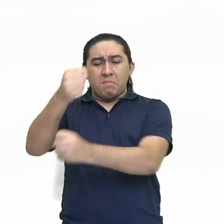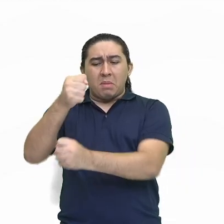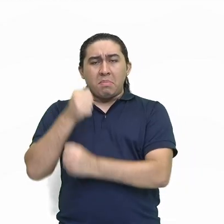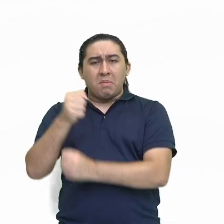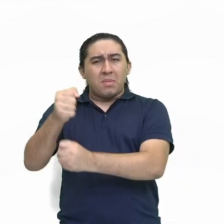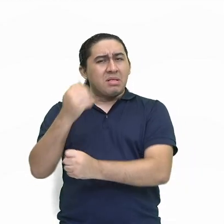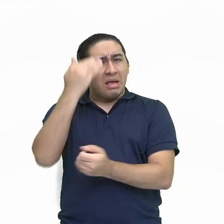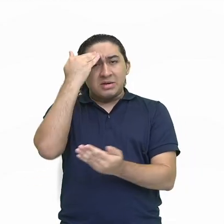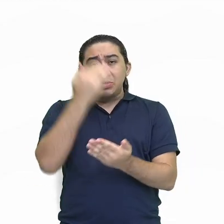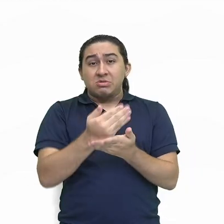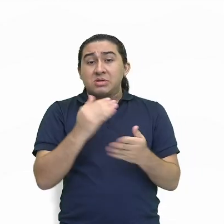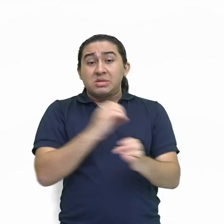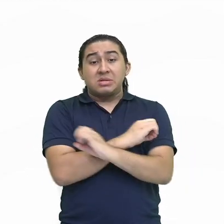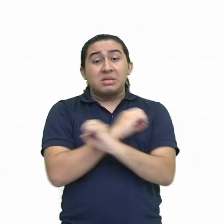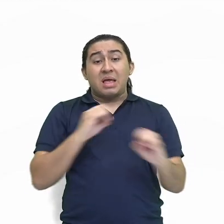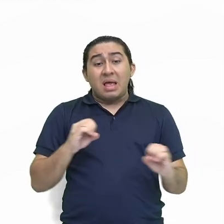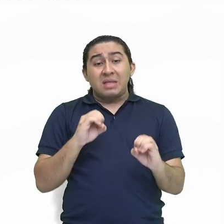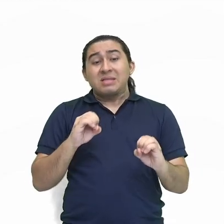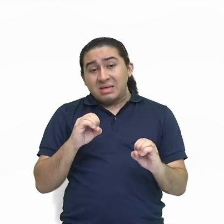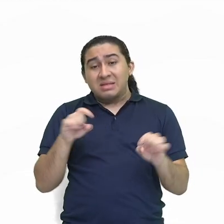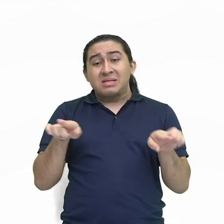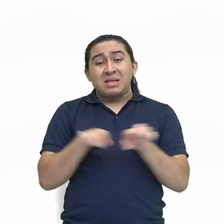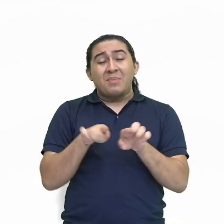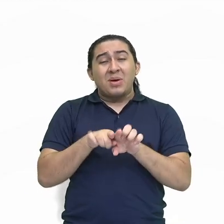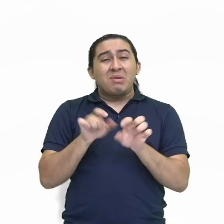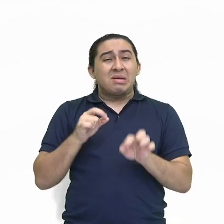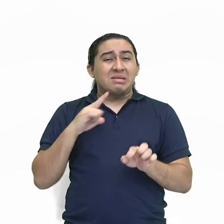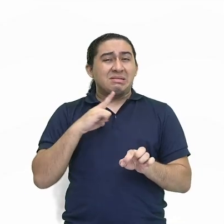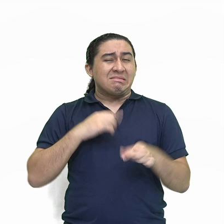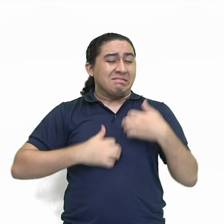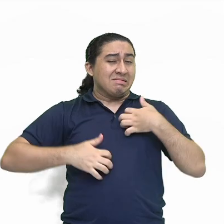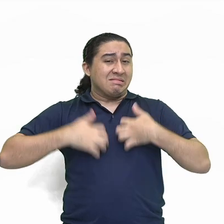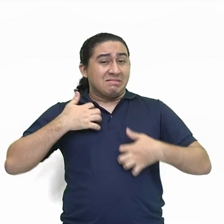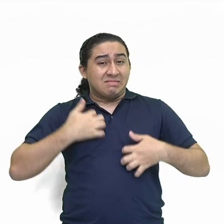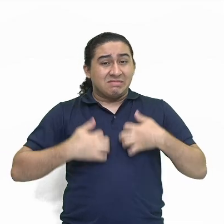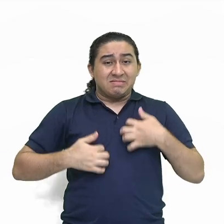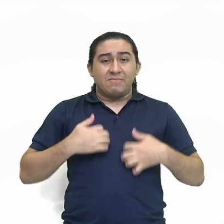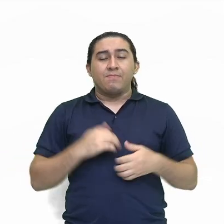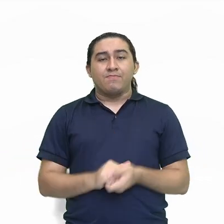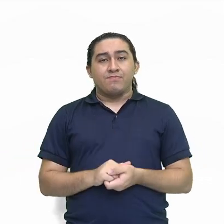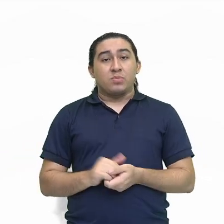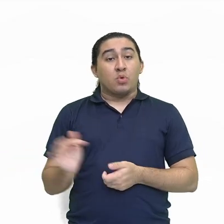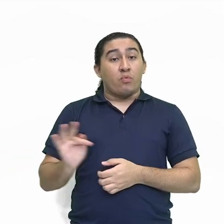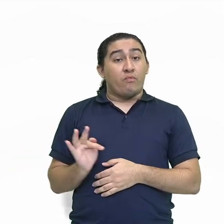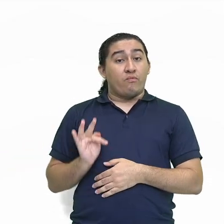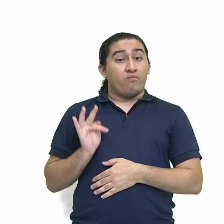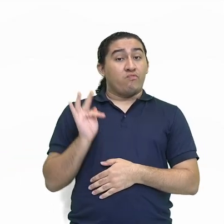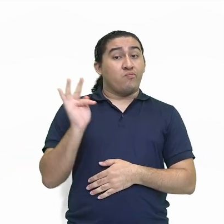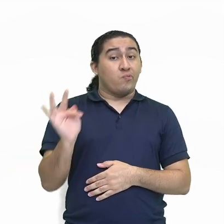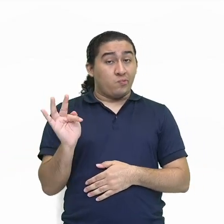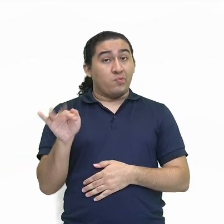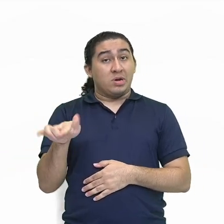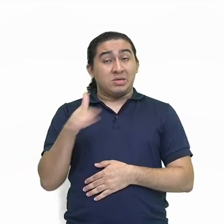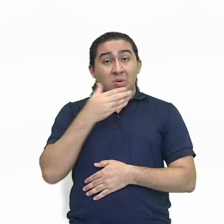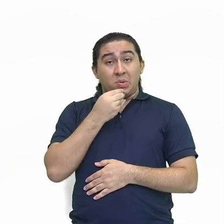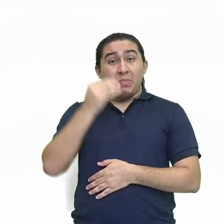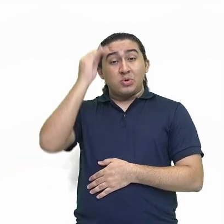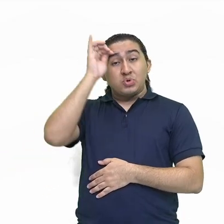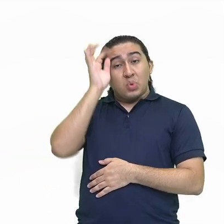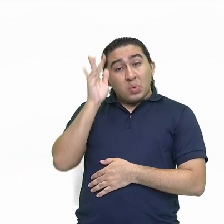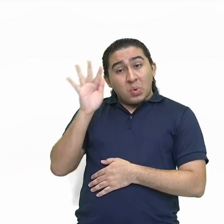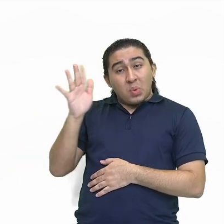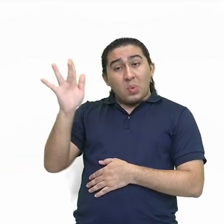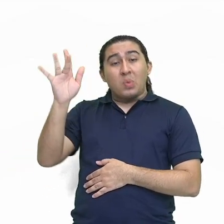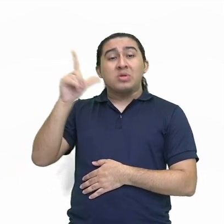na história da filha e ficou muito irritado. Até que um dia, em sonho, ele